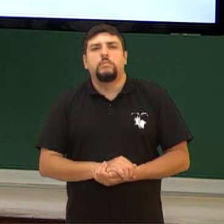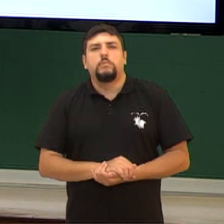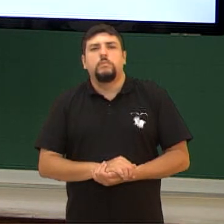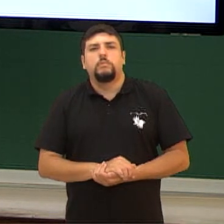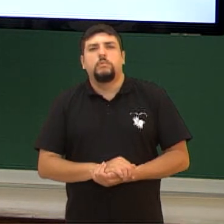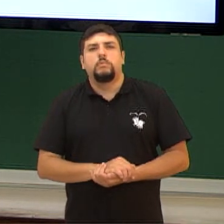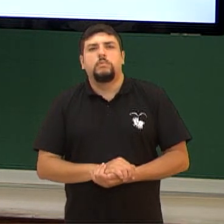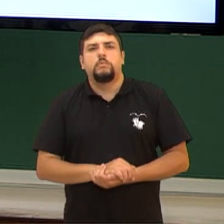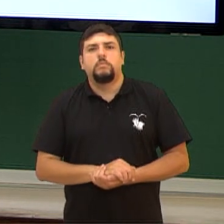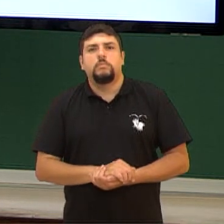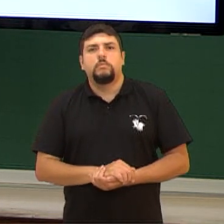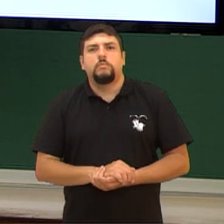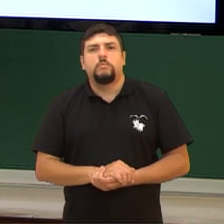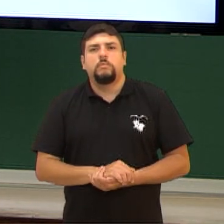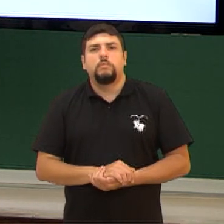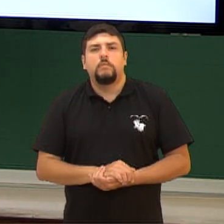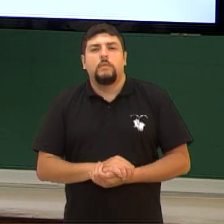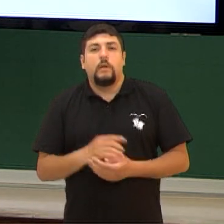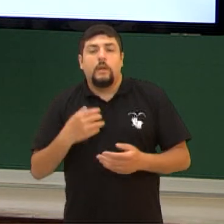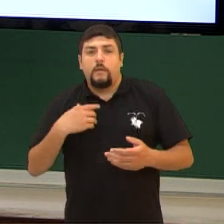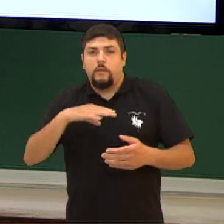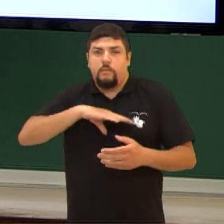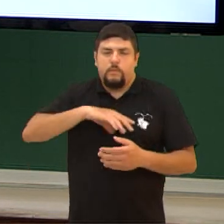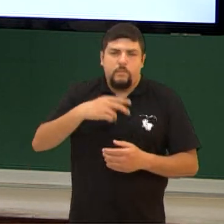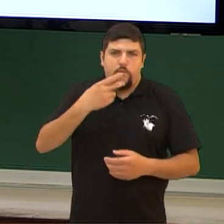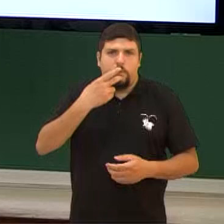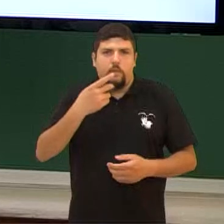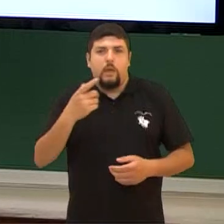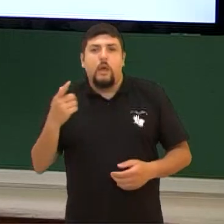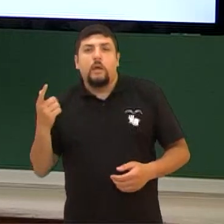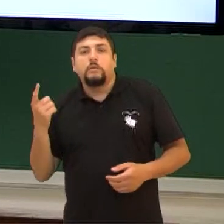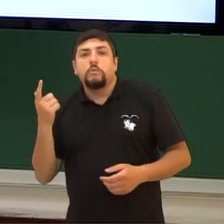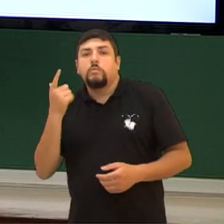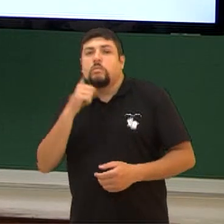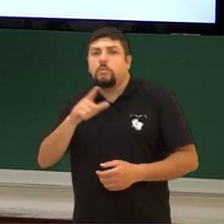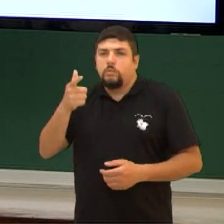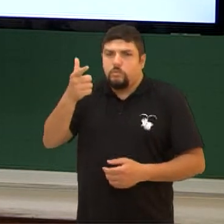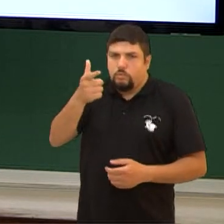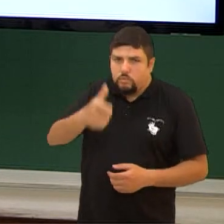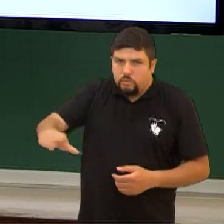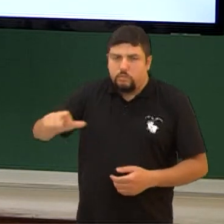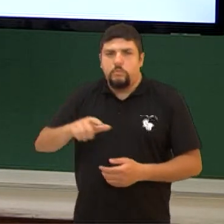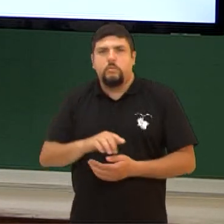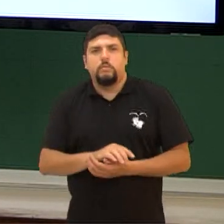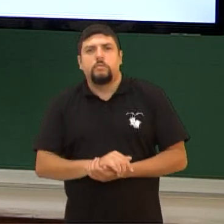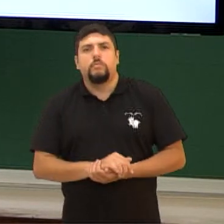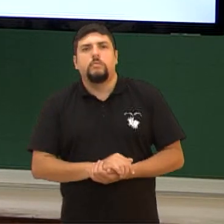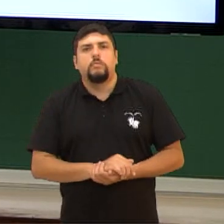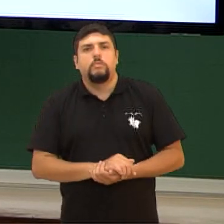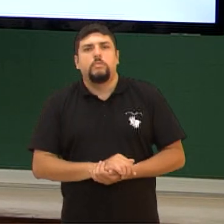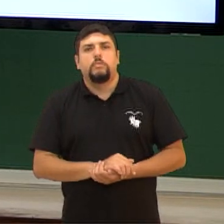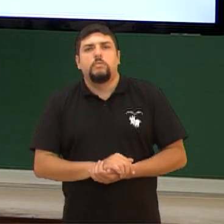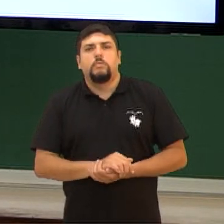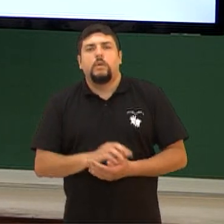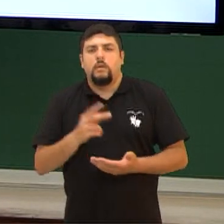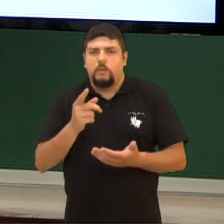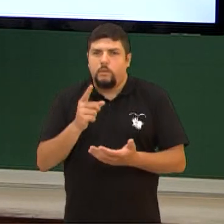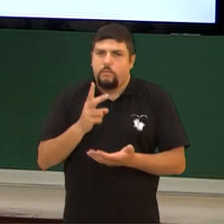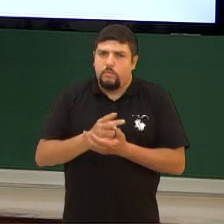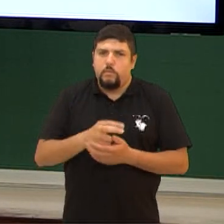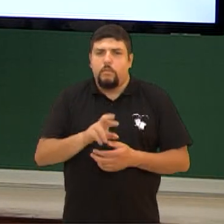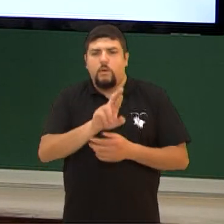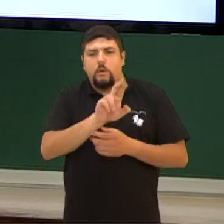fala reganhar, né? Tipo, seria ganhar novamente, tá ok? Então tem a ver com